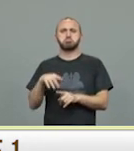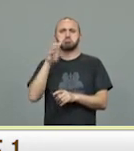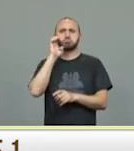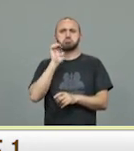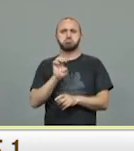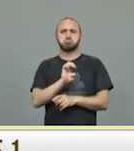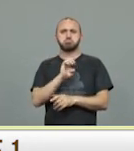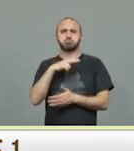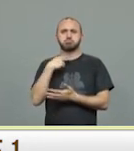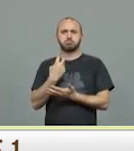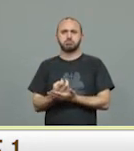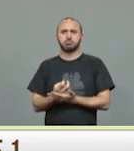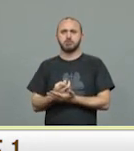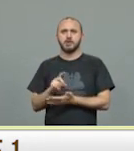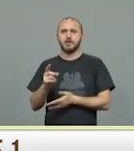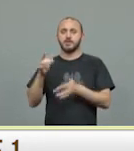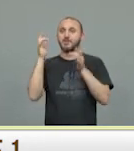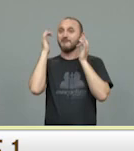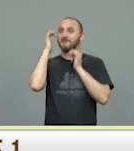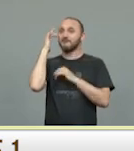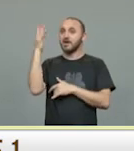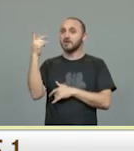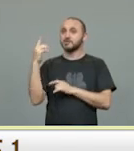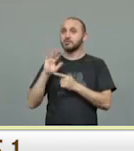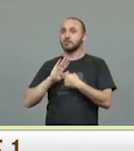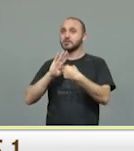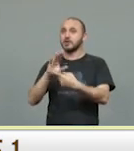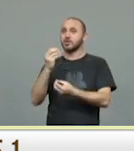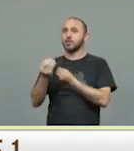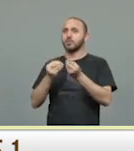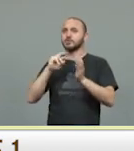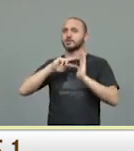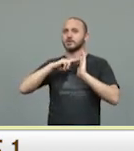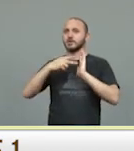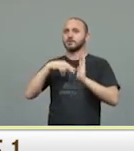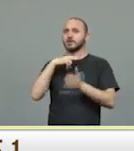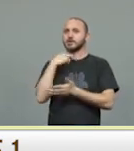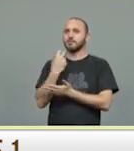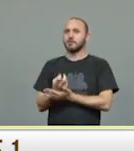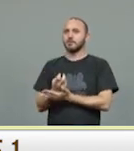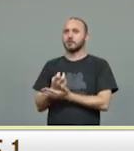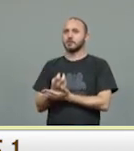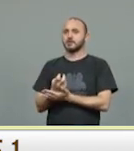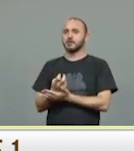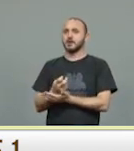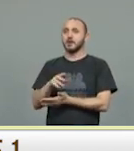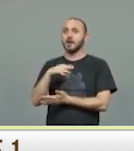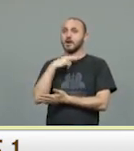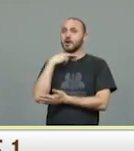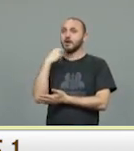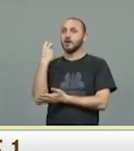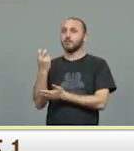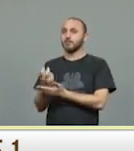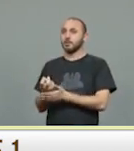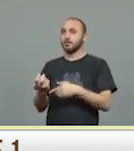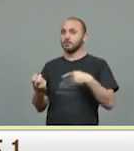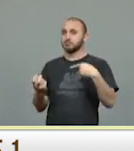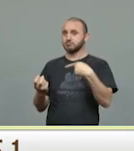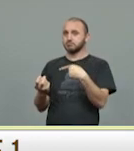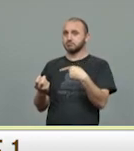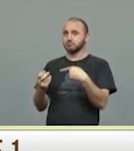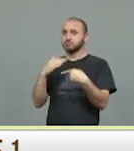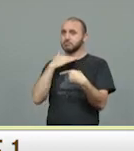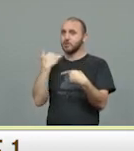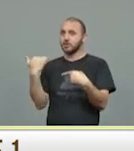Não está fácil evangelizar a morte. A morte, ela está sendo